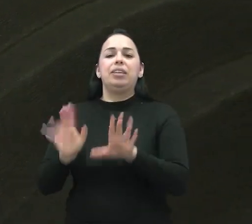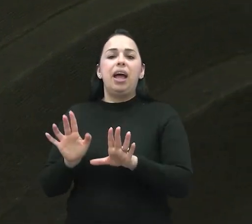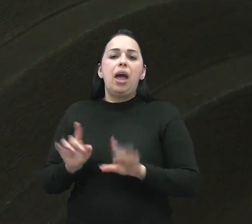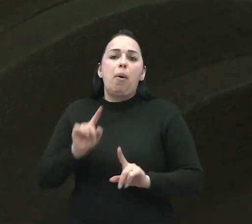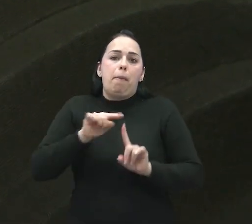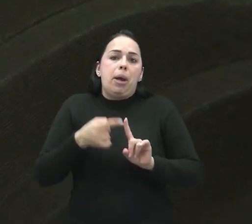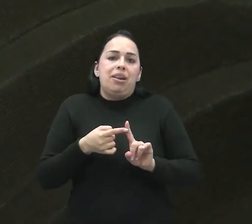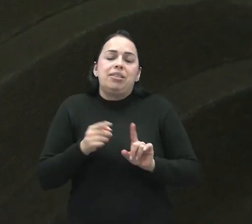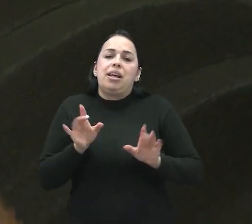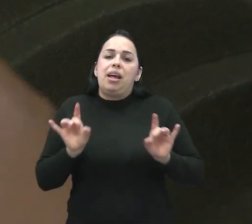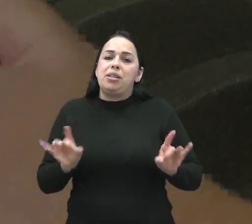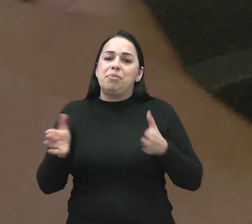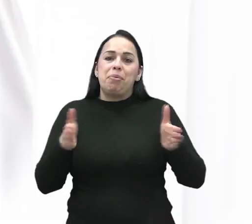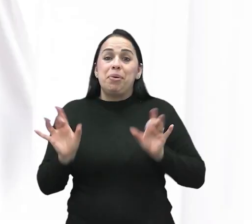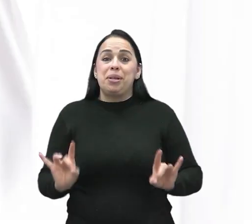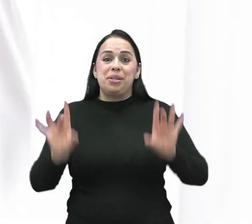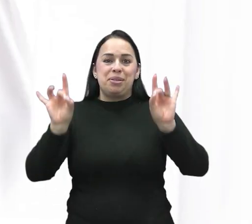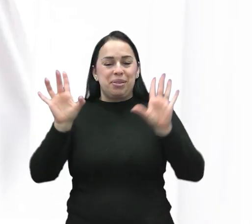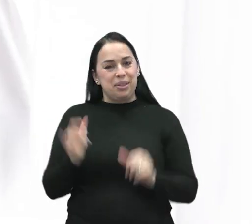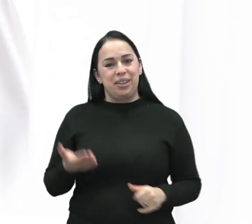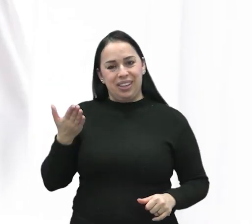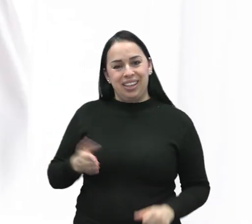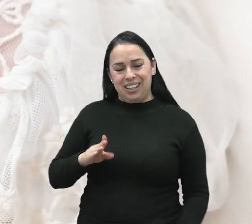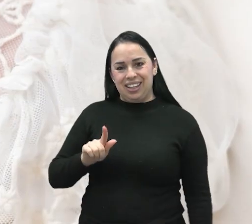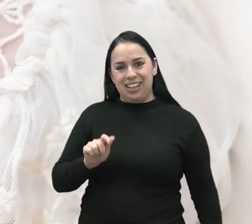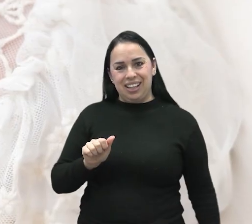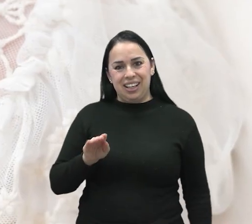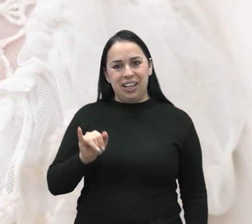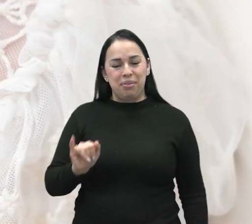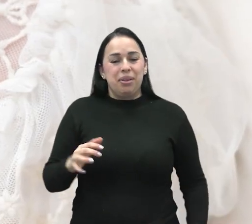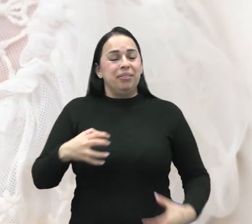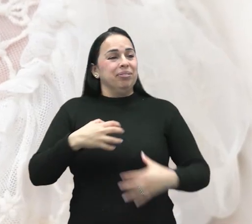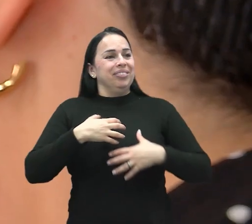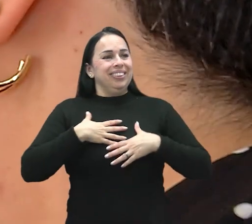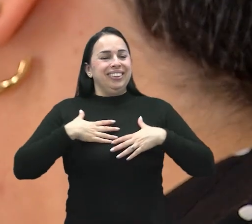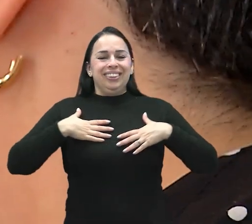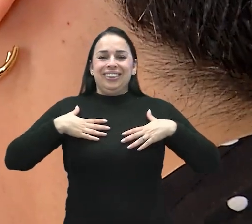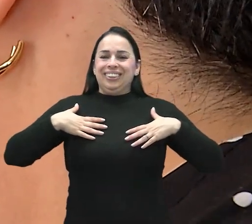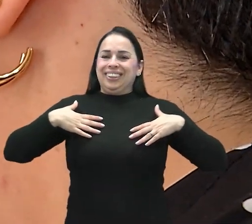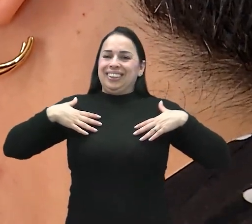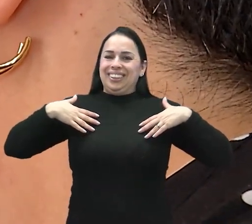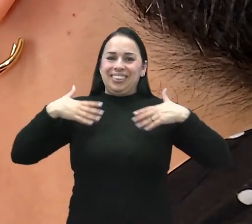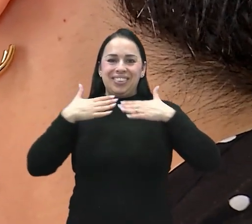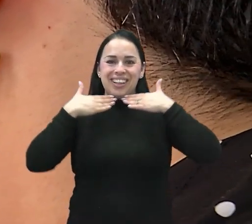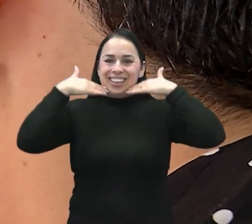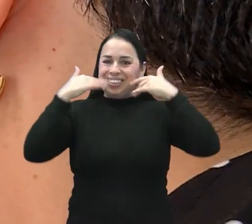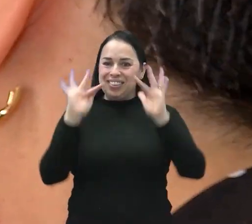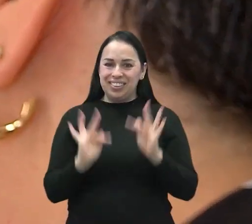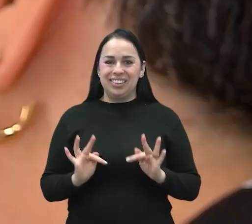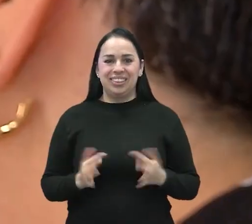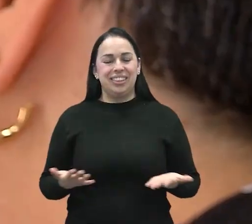especial para a maioria das mulheres. No caso de Areta, a chegada de Gabi trouxe mais vida para os